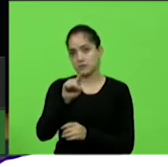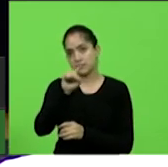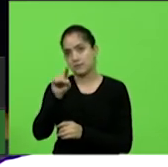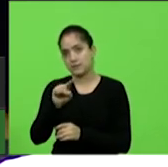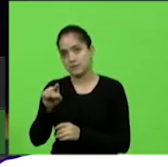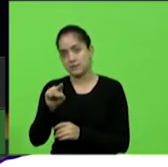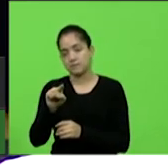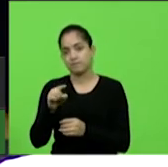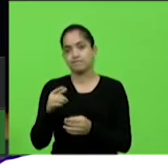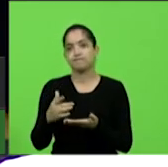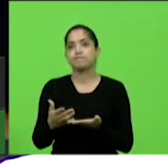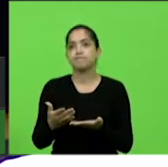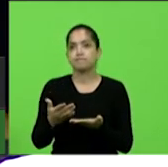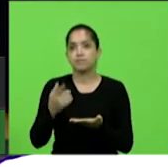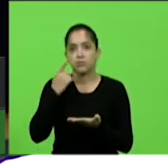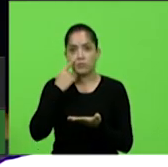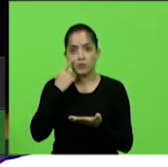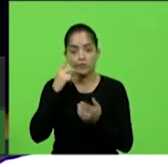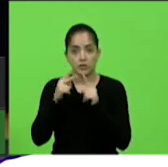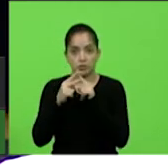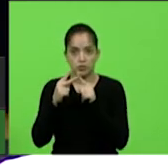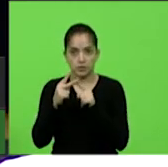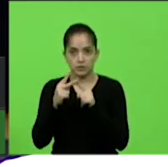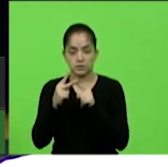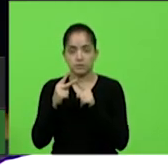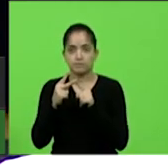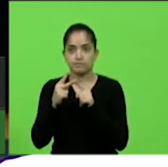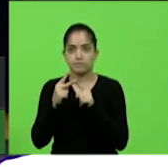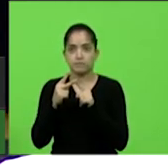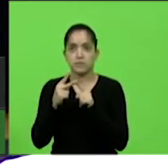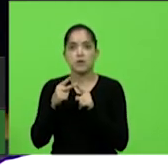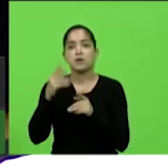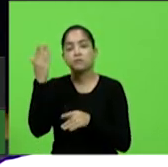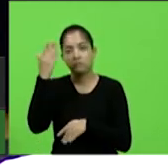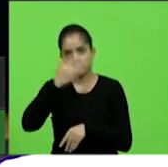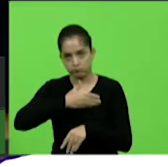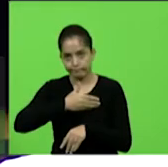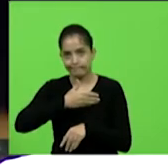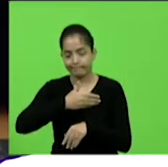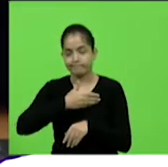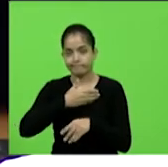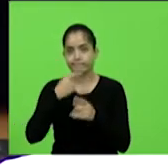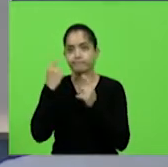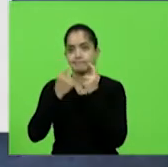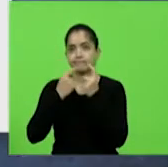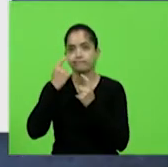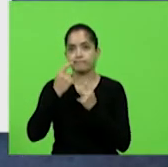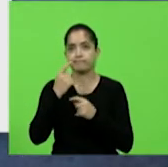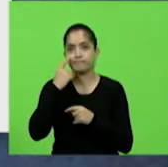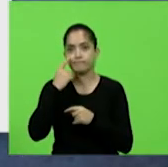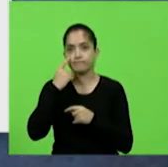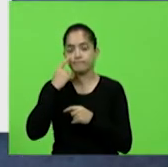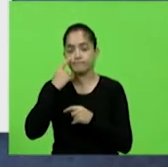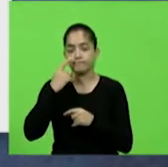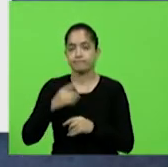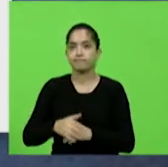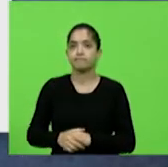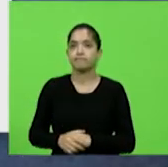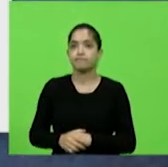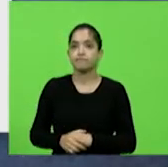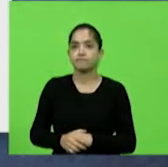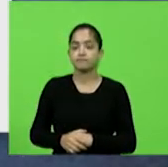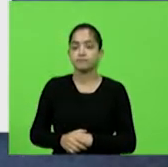mostrar para vocês 2 manchetes que comprovam a nossa preocupação. A imagem 2 e 3, por